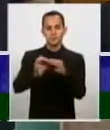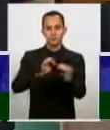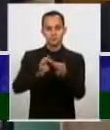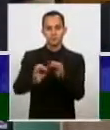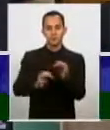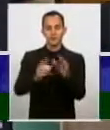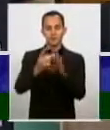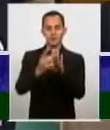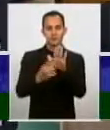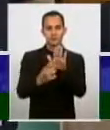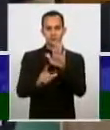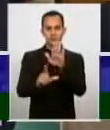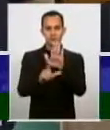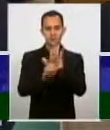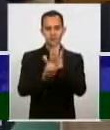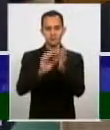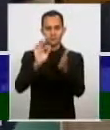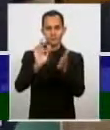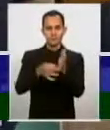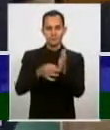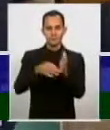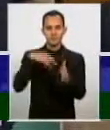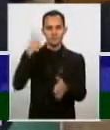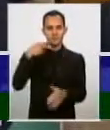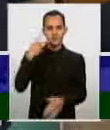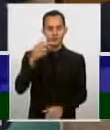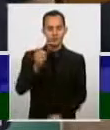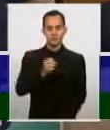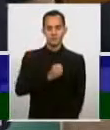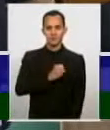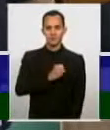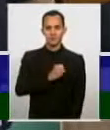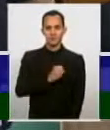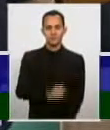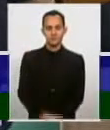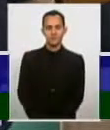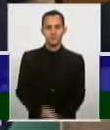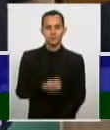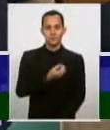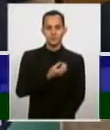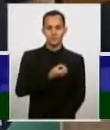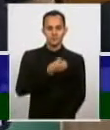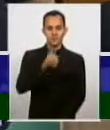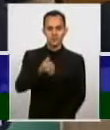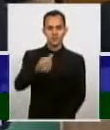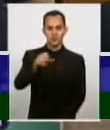Projeto de decreto legislativo de autoria do vereador Silésio Miranda, número